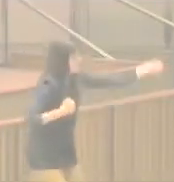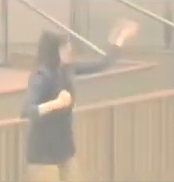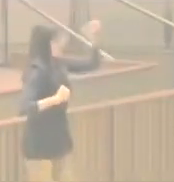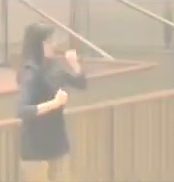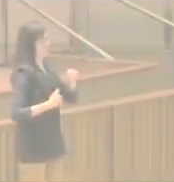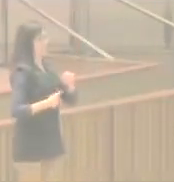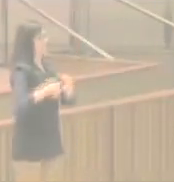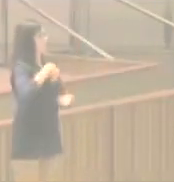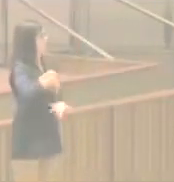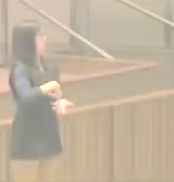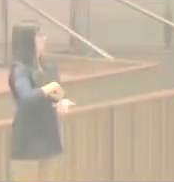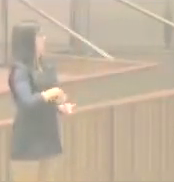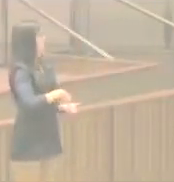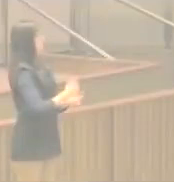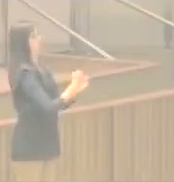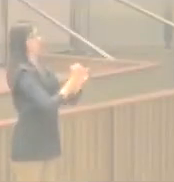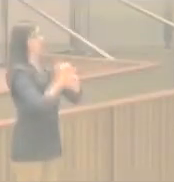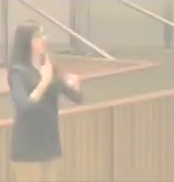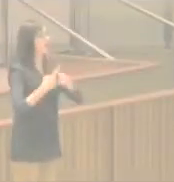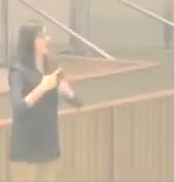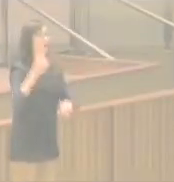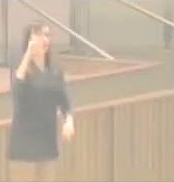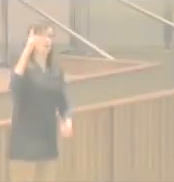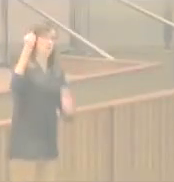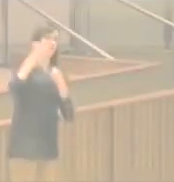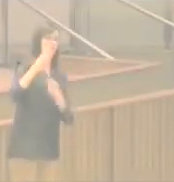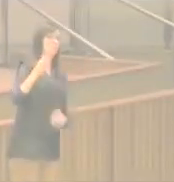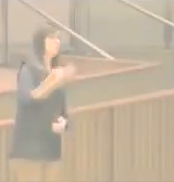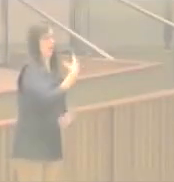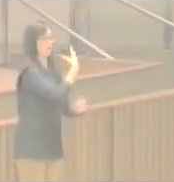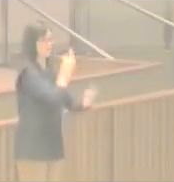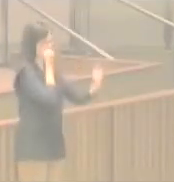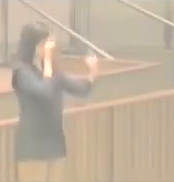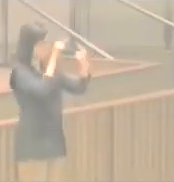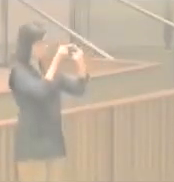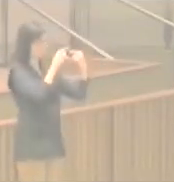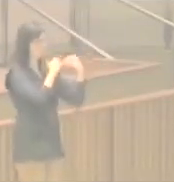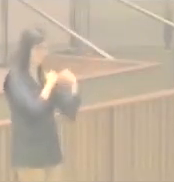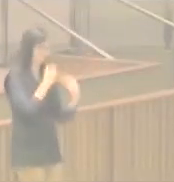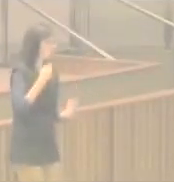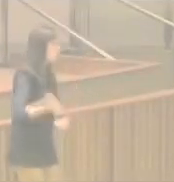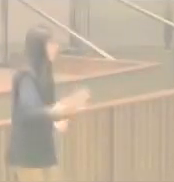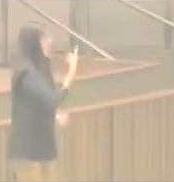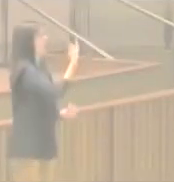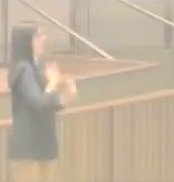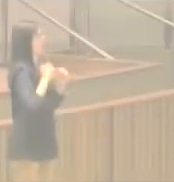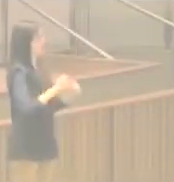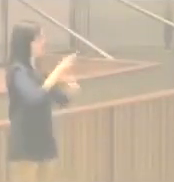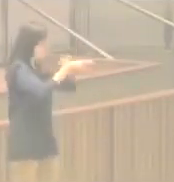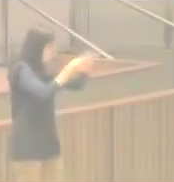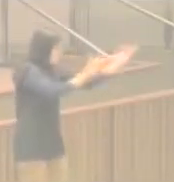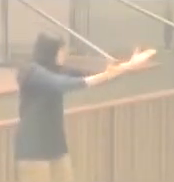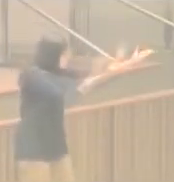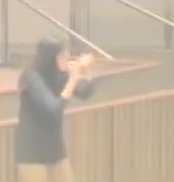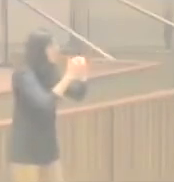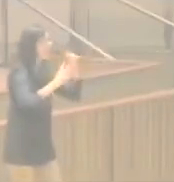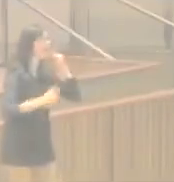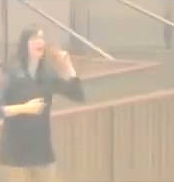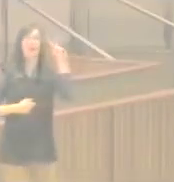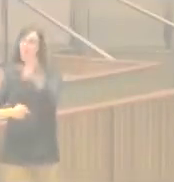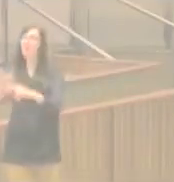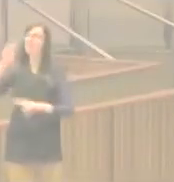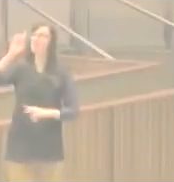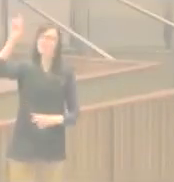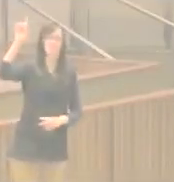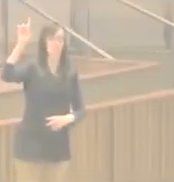novo, porque ele me deu uma nova missão, a missão de fazer esse povo voltar para o Senhor. E